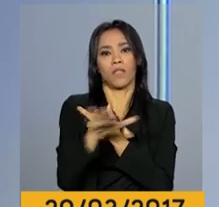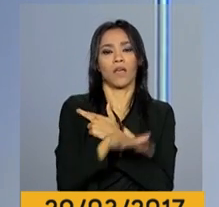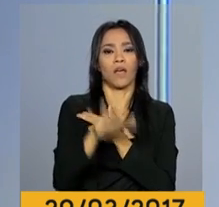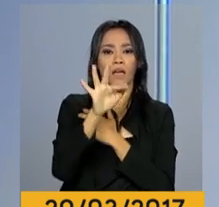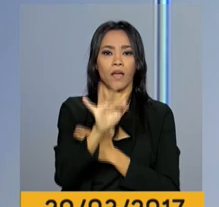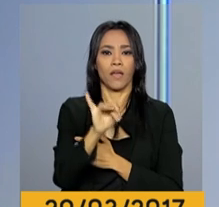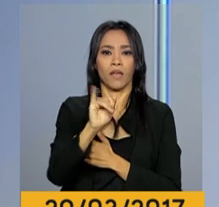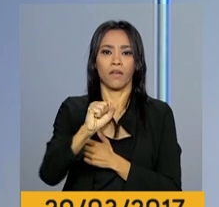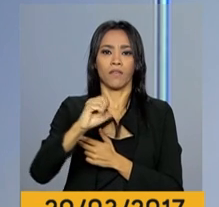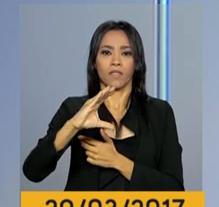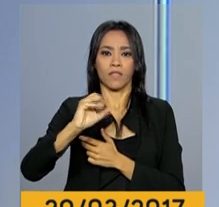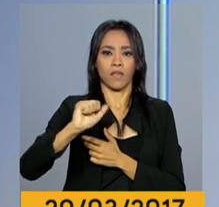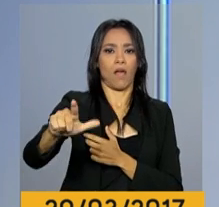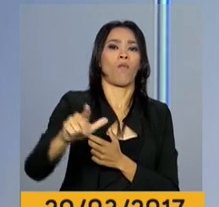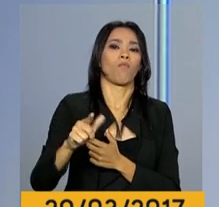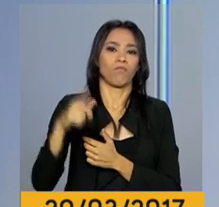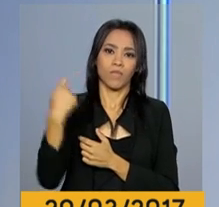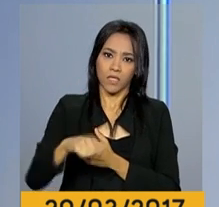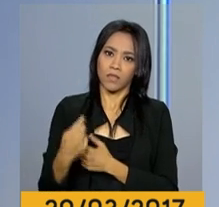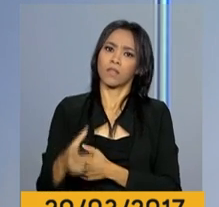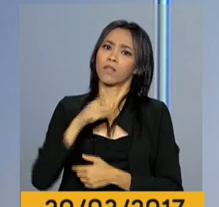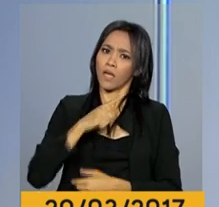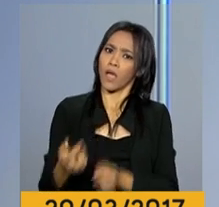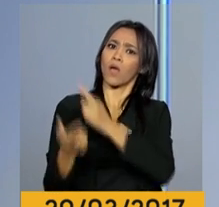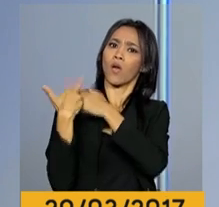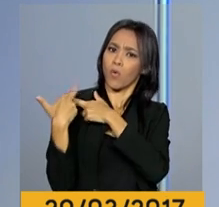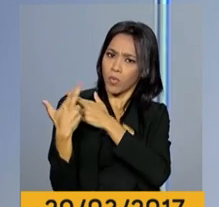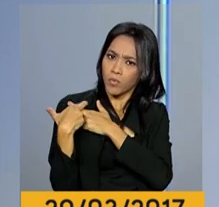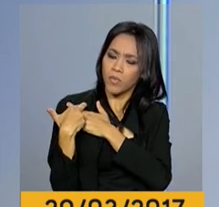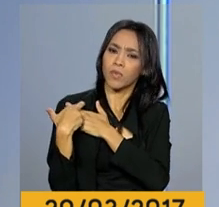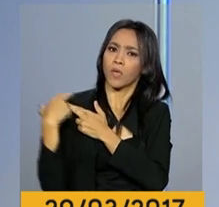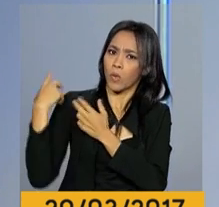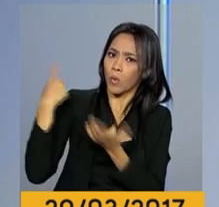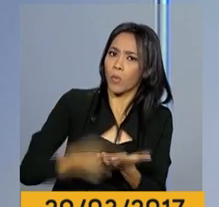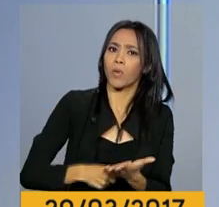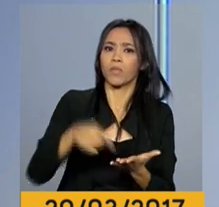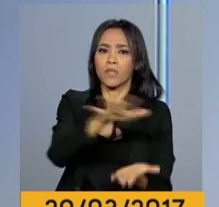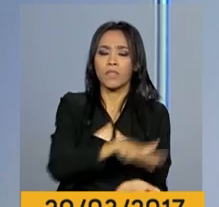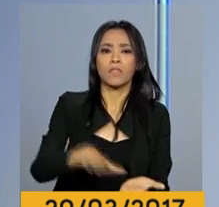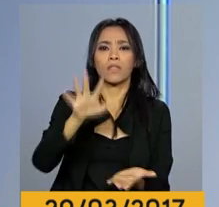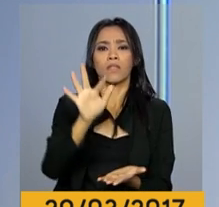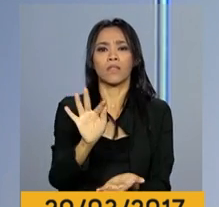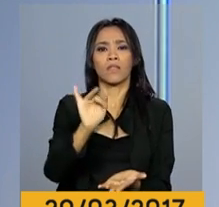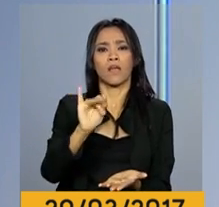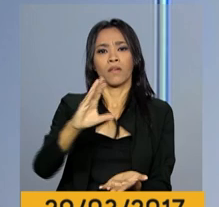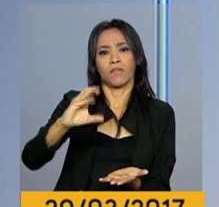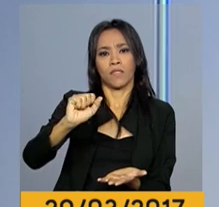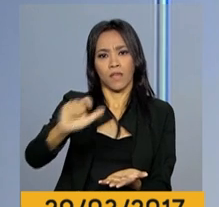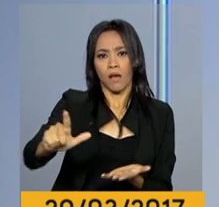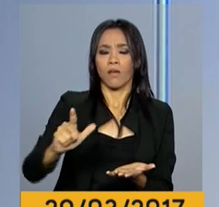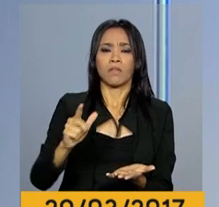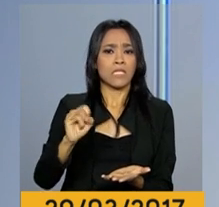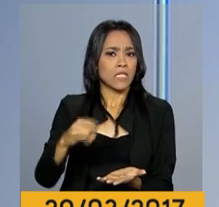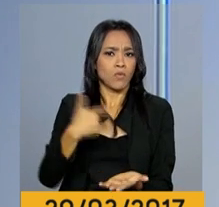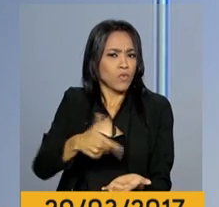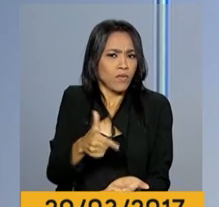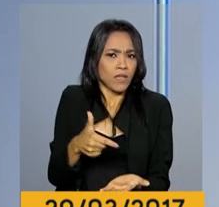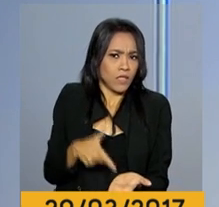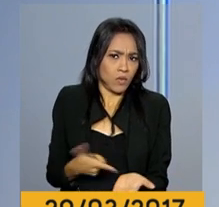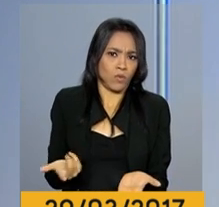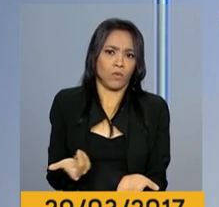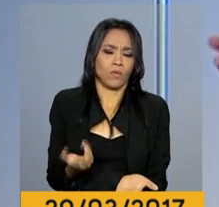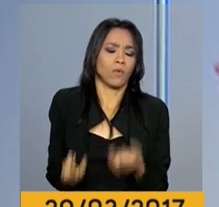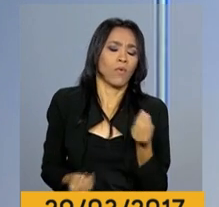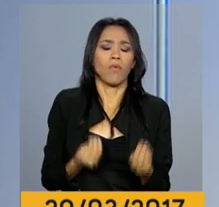você precisa agir nessa direção não fosse nós não